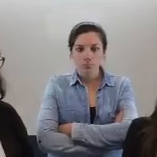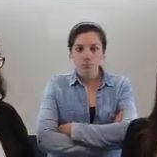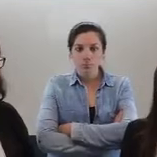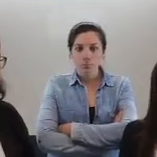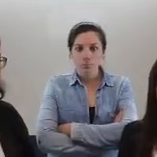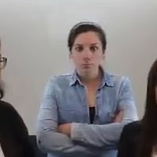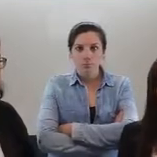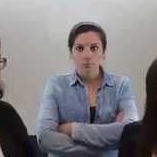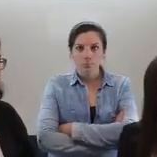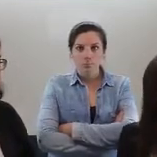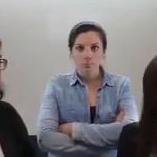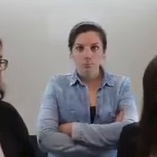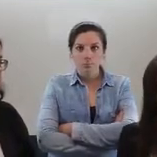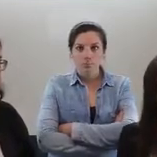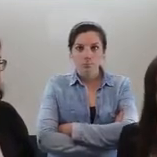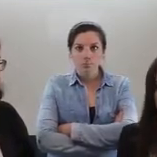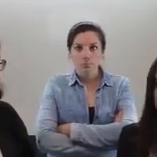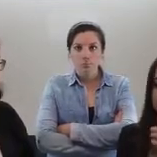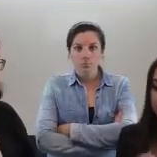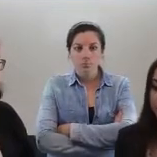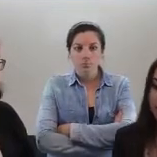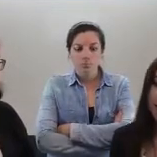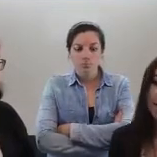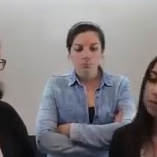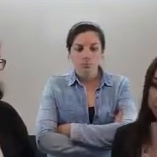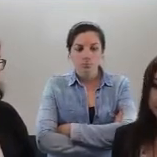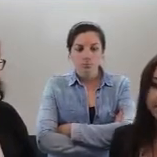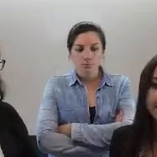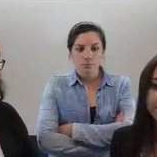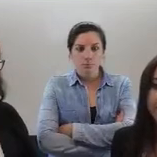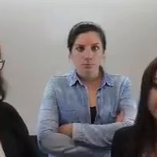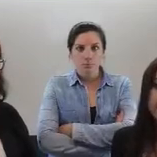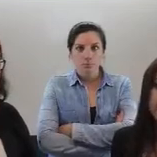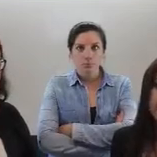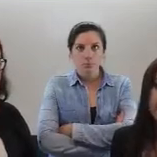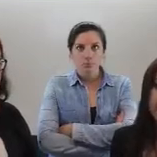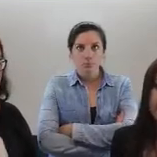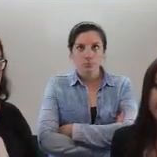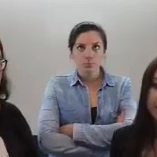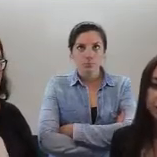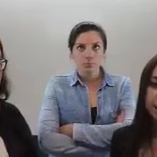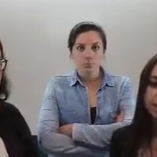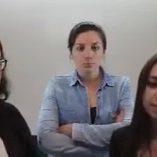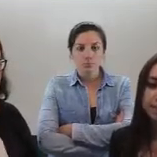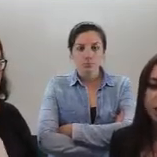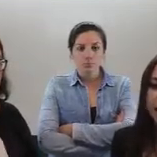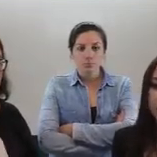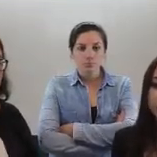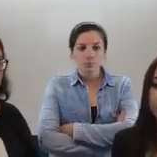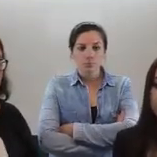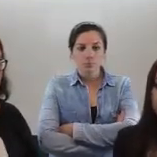Eu vou dar um exemplo de um periódico que eu acabei de indexar. Então, assim, gente, essa é a interface, né? Aqui a gente tem a